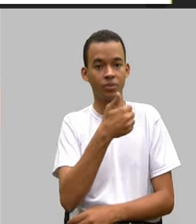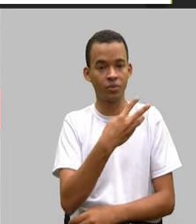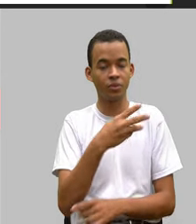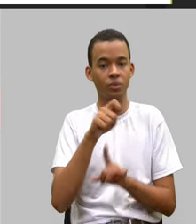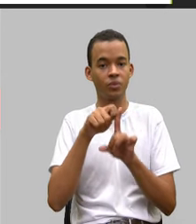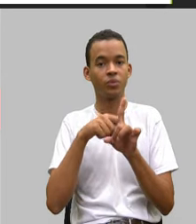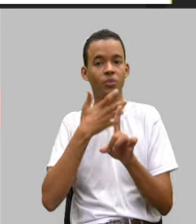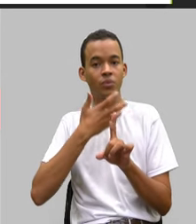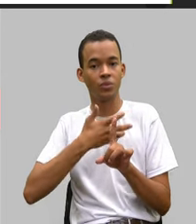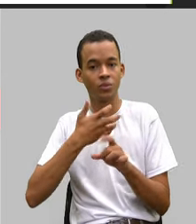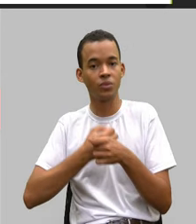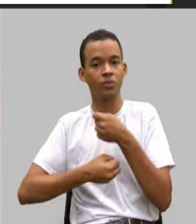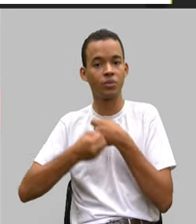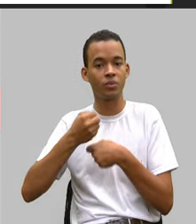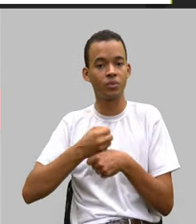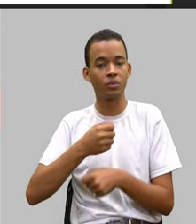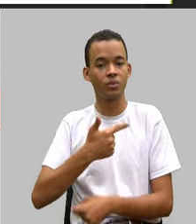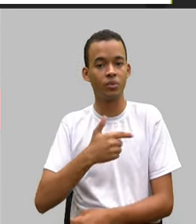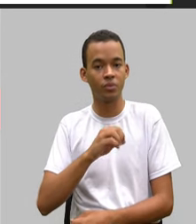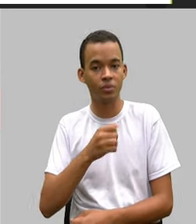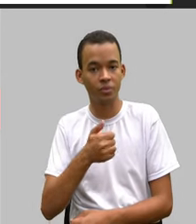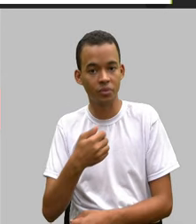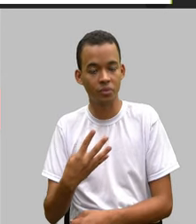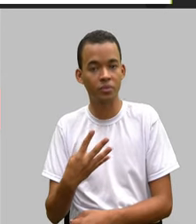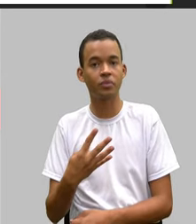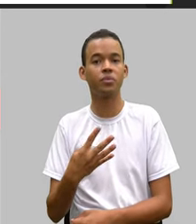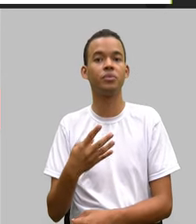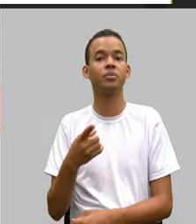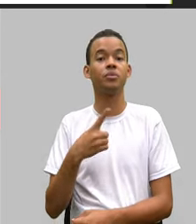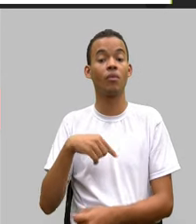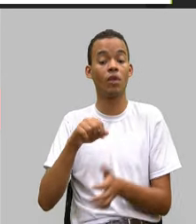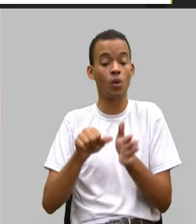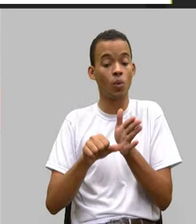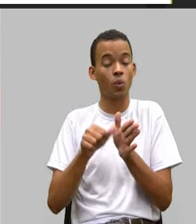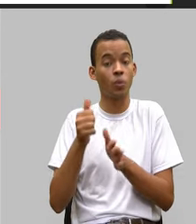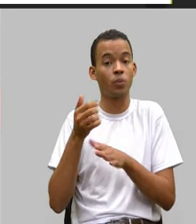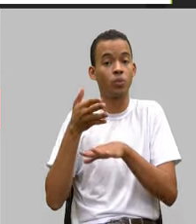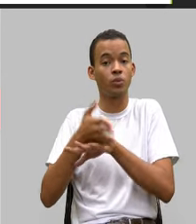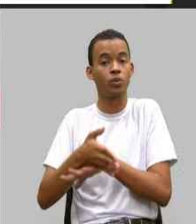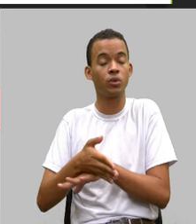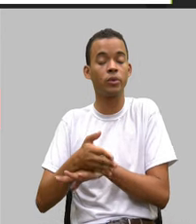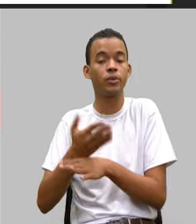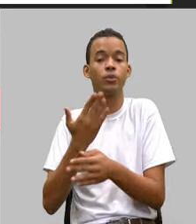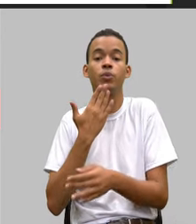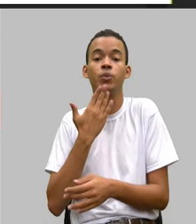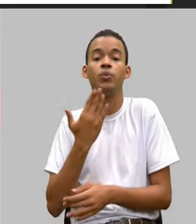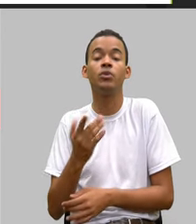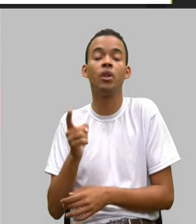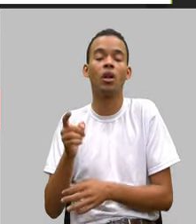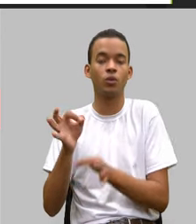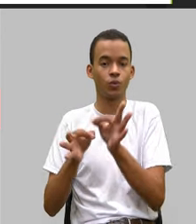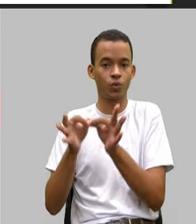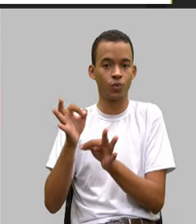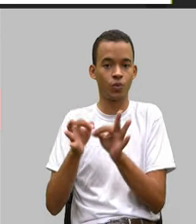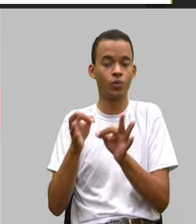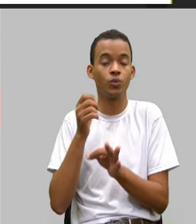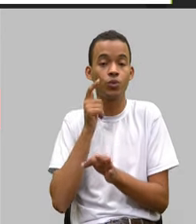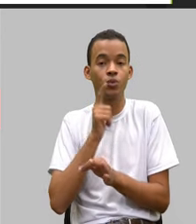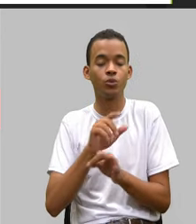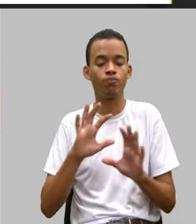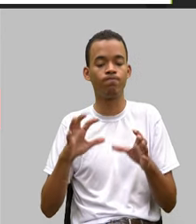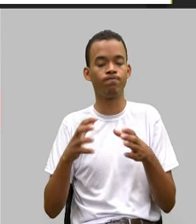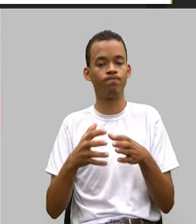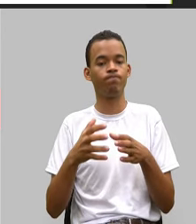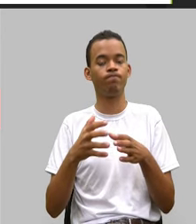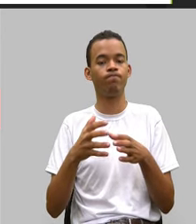direito na justiça porque fomos o primeiro a entrar na justiça Na tentativa de conseguir o salvo conduto coletivo como fomos o